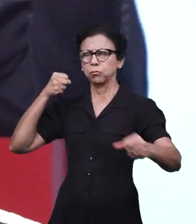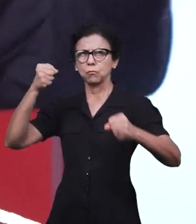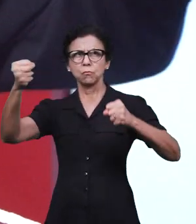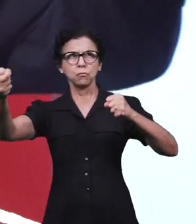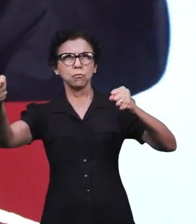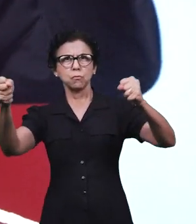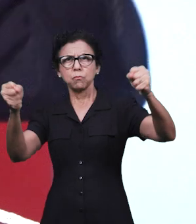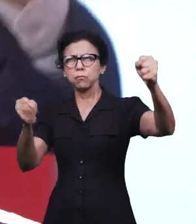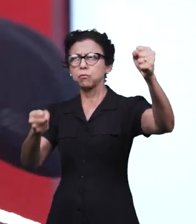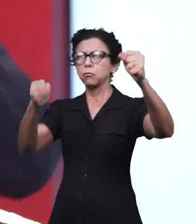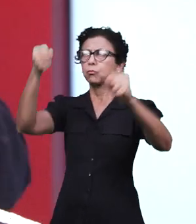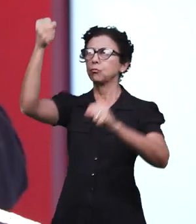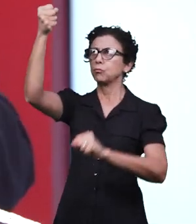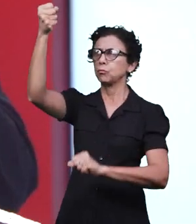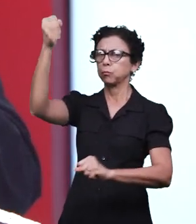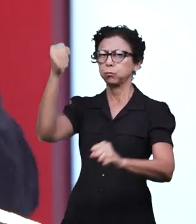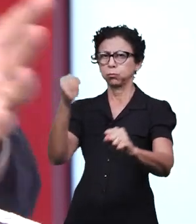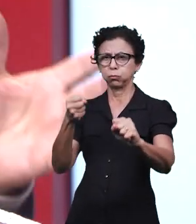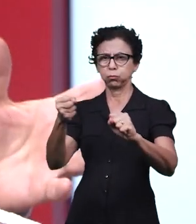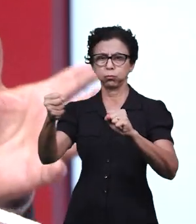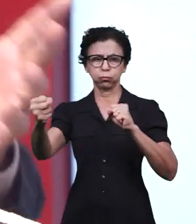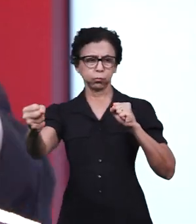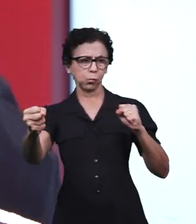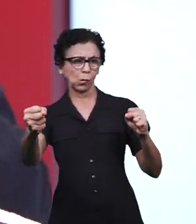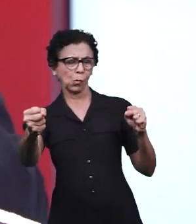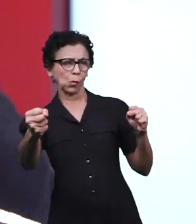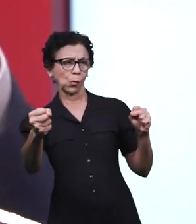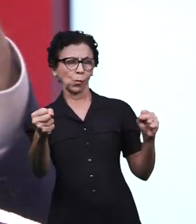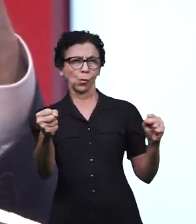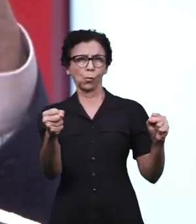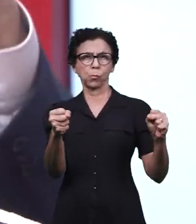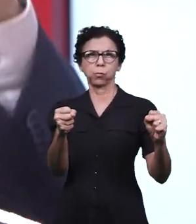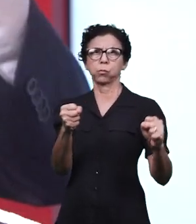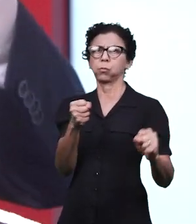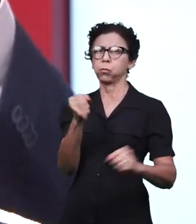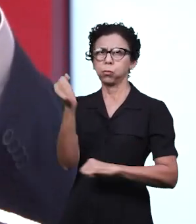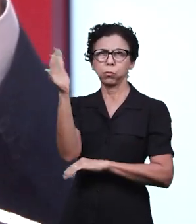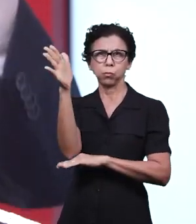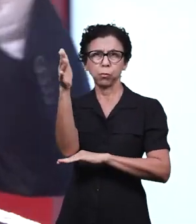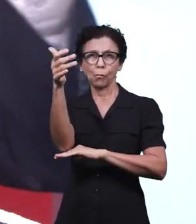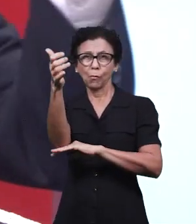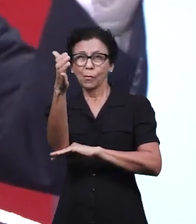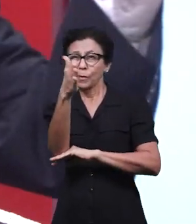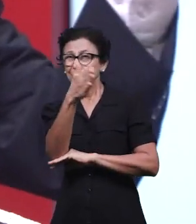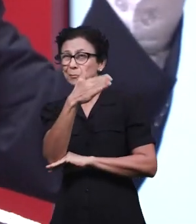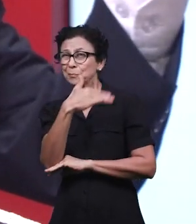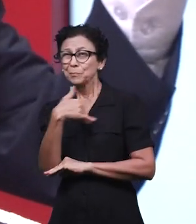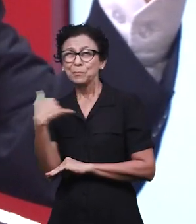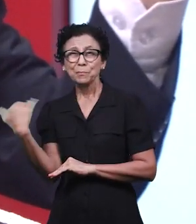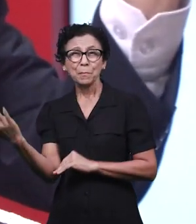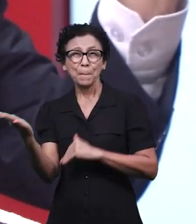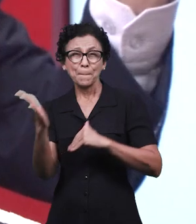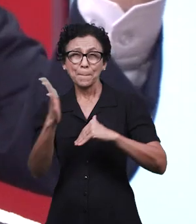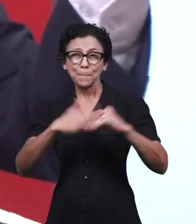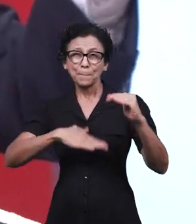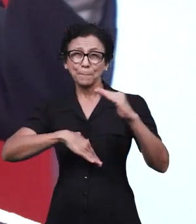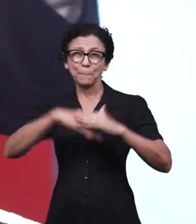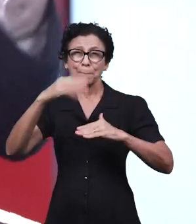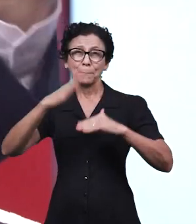se norteavam, todo o caminho de mar e terra era feito com a visualização das